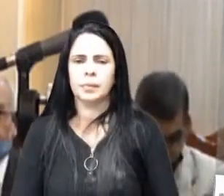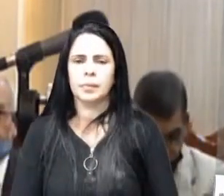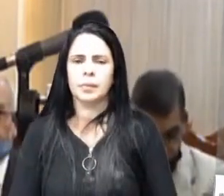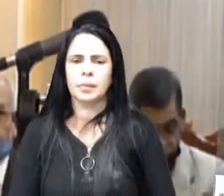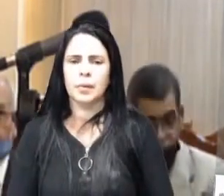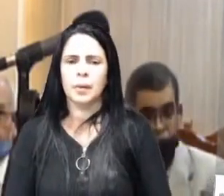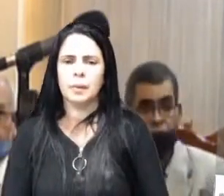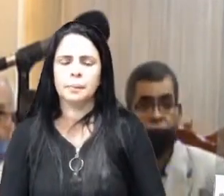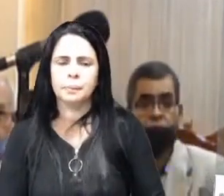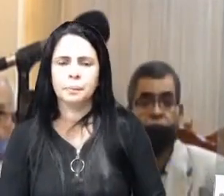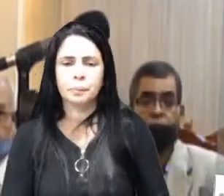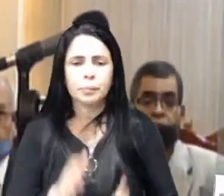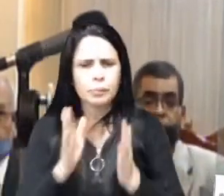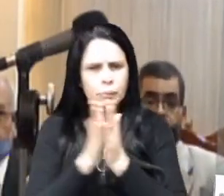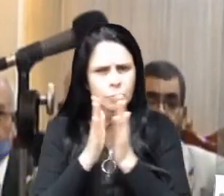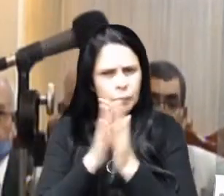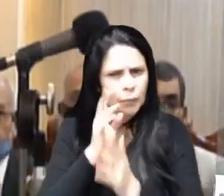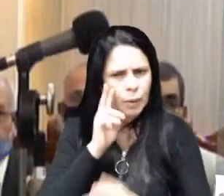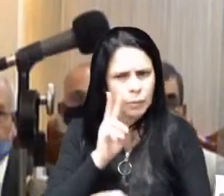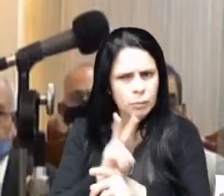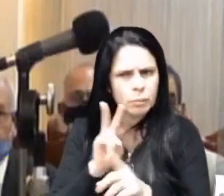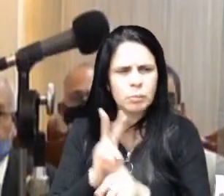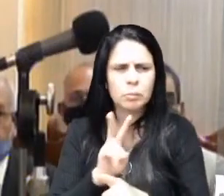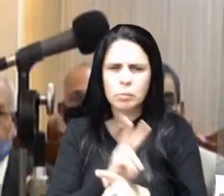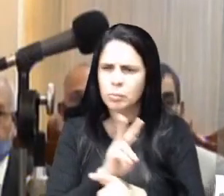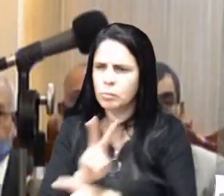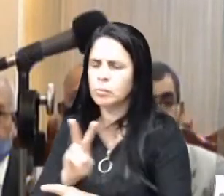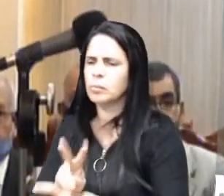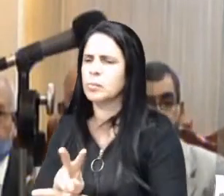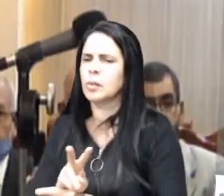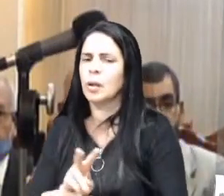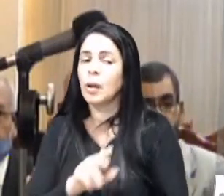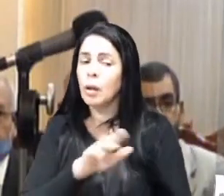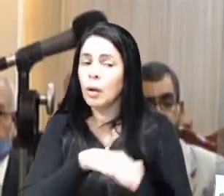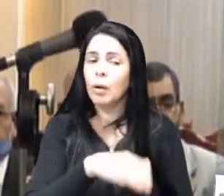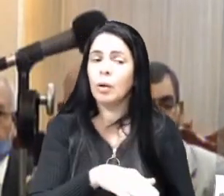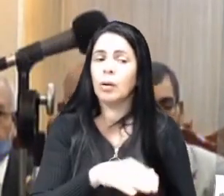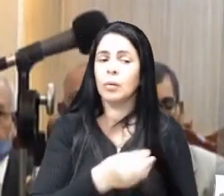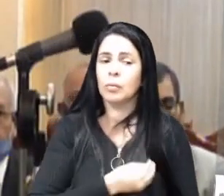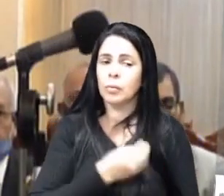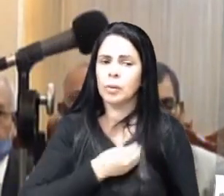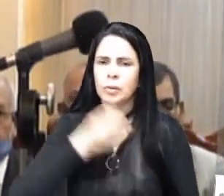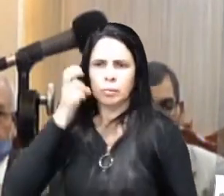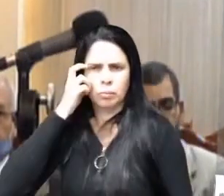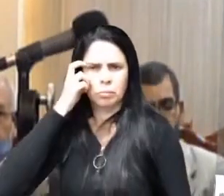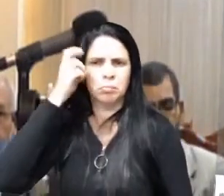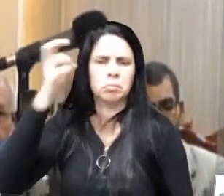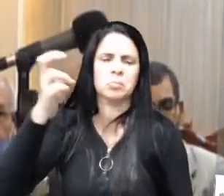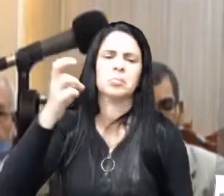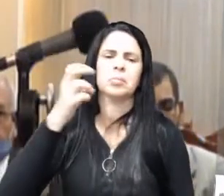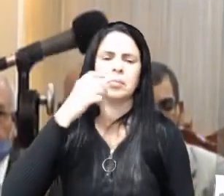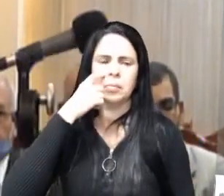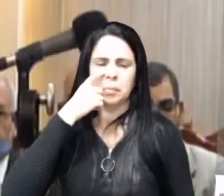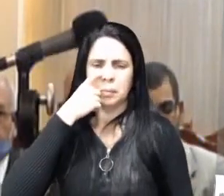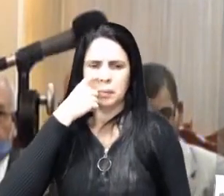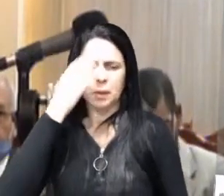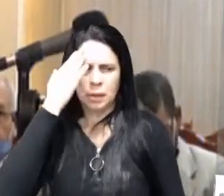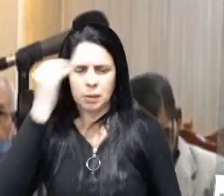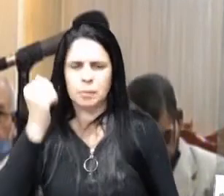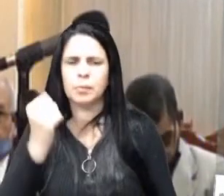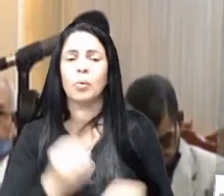Segunda verdade desse versículo. Vivam com sobriedade. E sejam criteriosos.